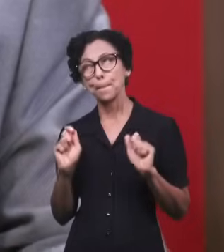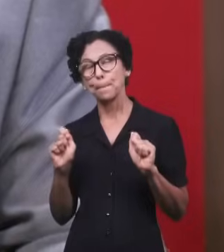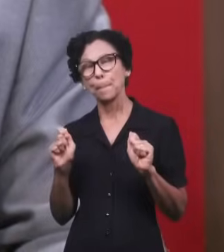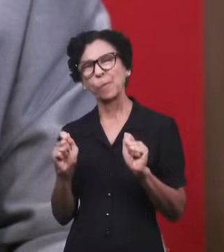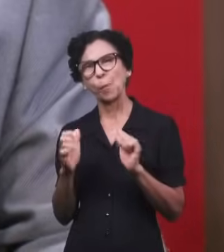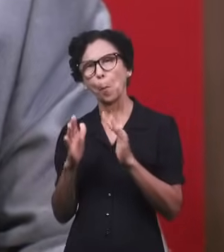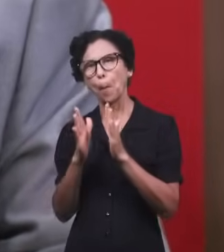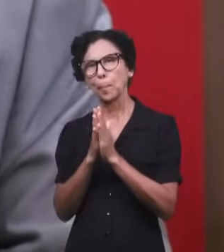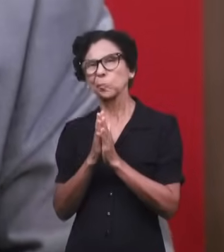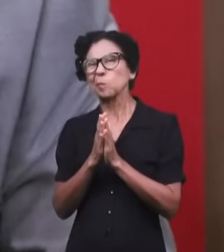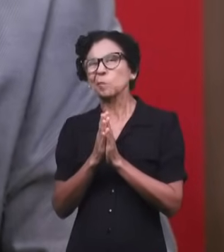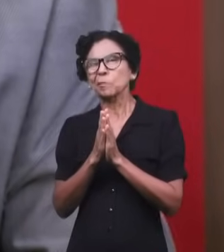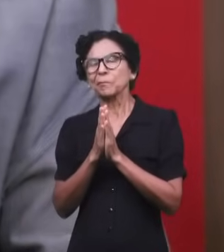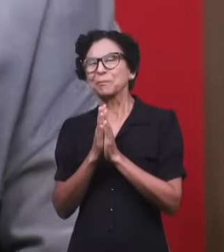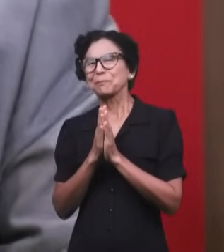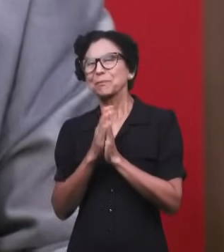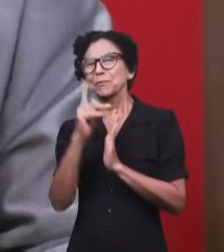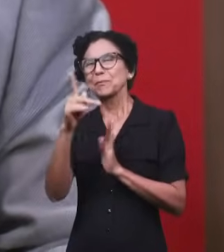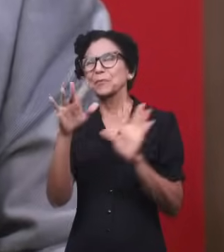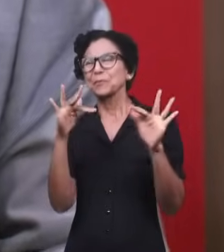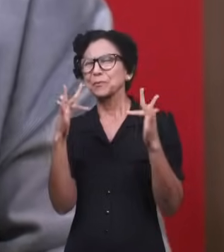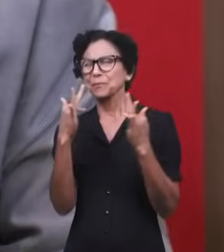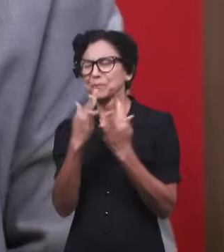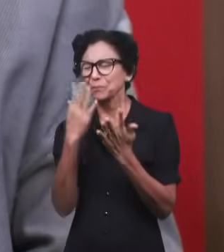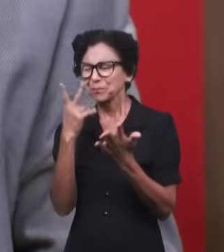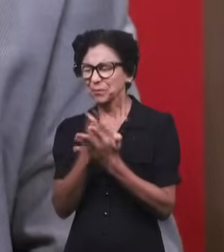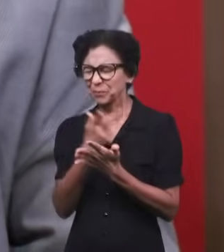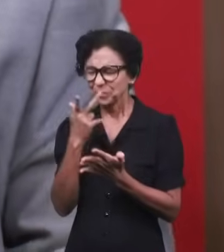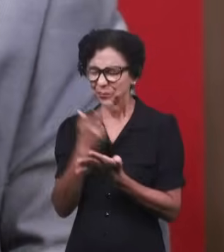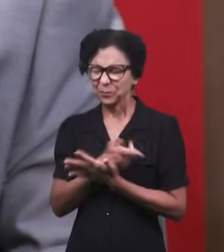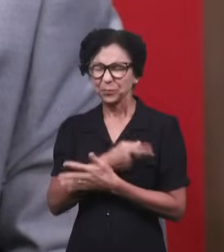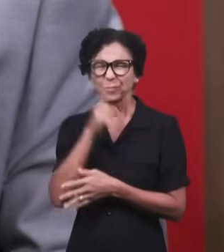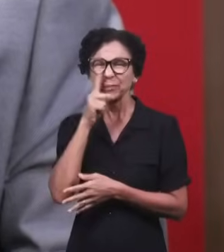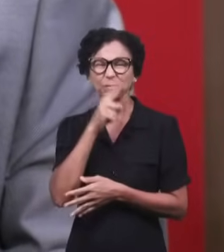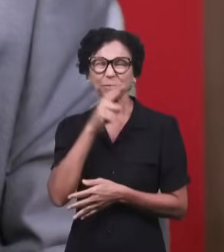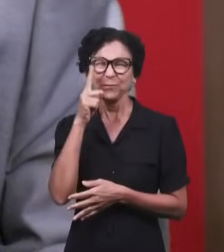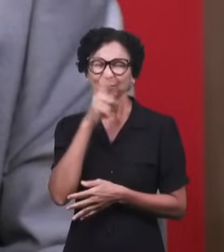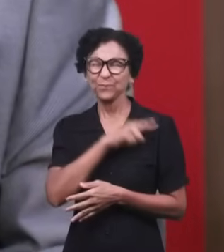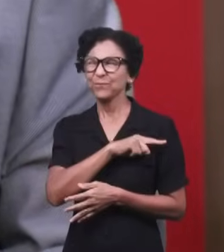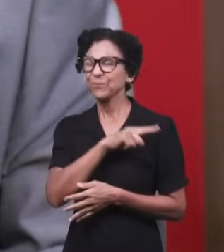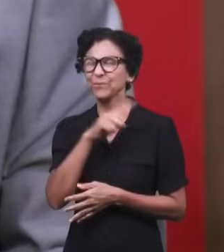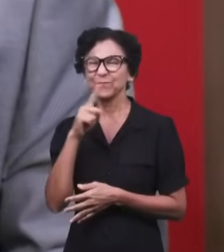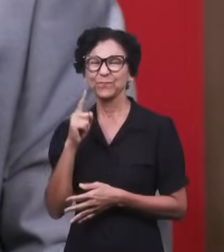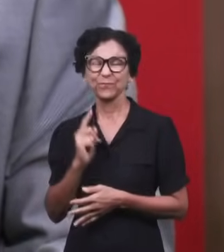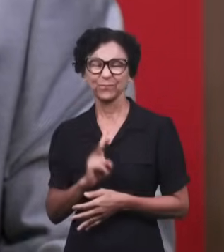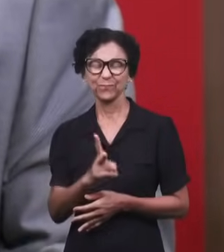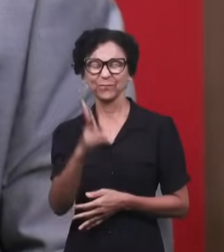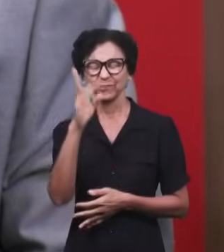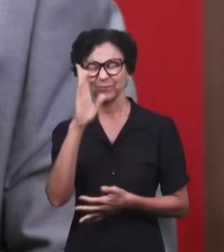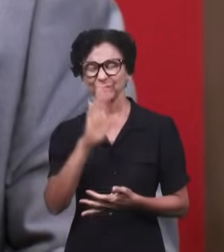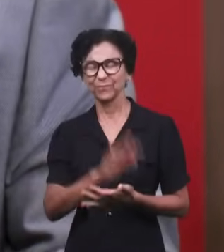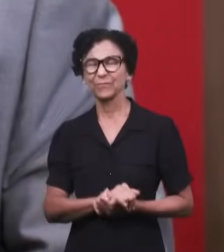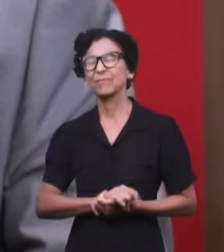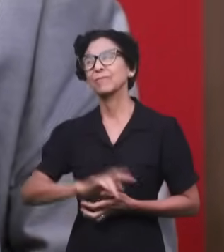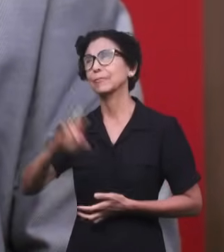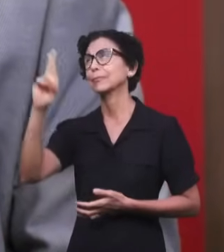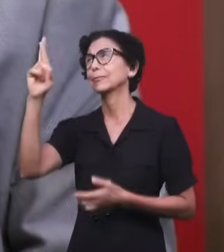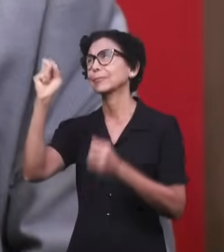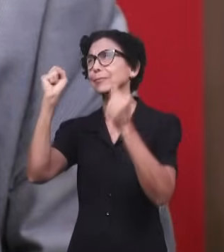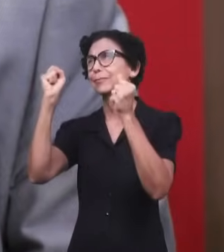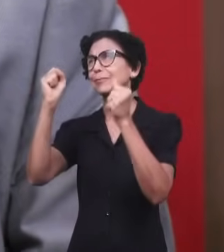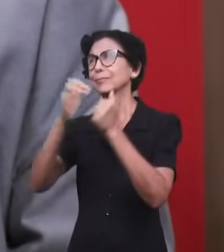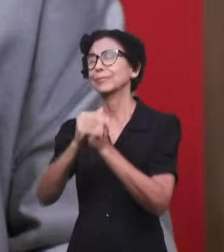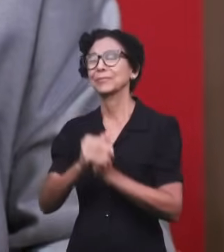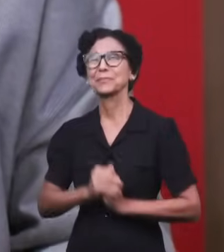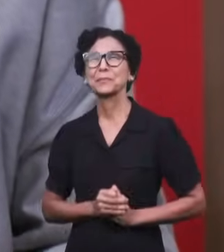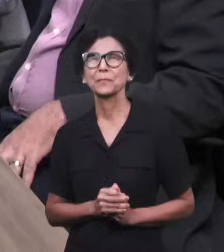ama, que erra, falha, está lá e tudo mais, Abraão, ele, Senhor, não fica com raiva de mim não, mas eu